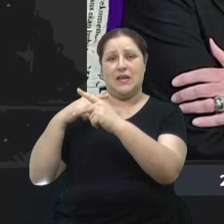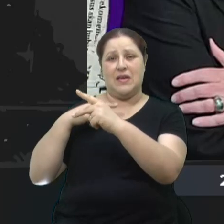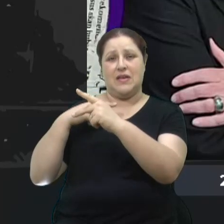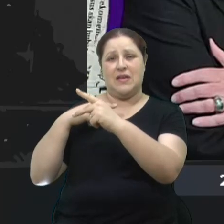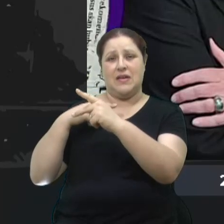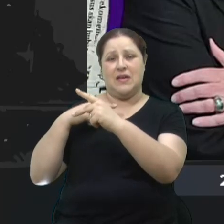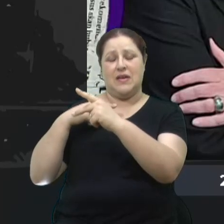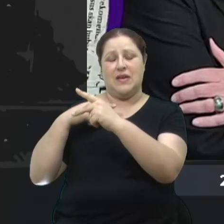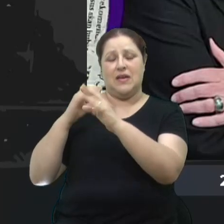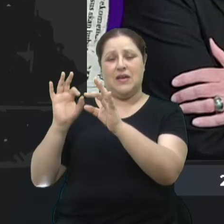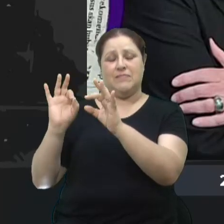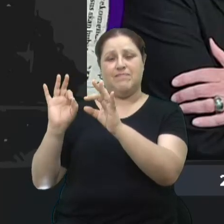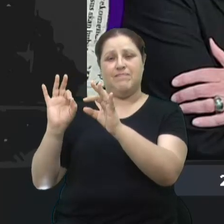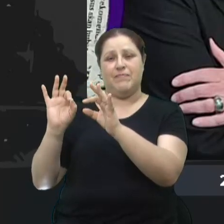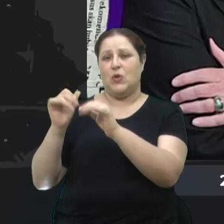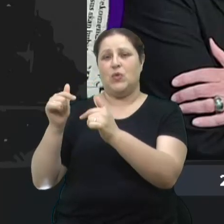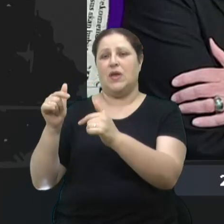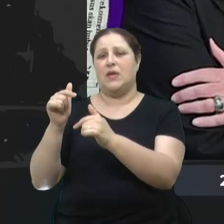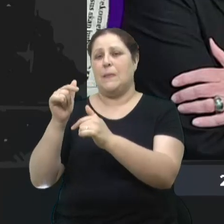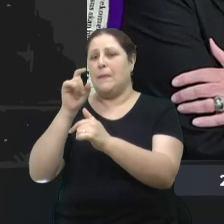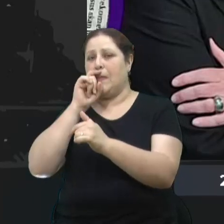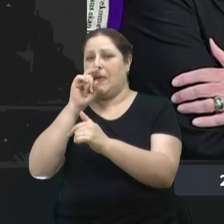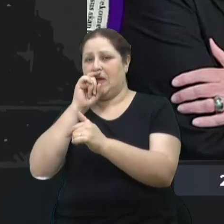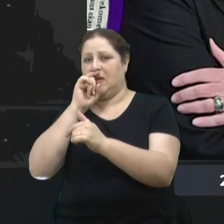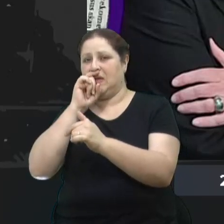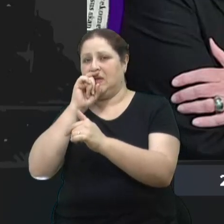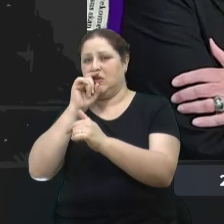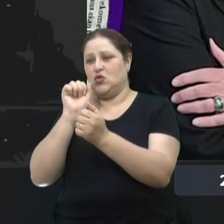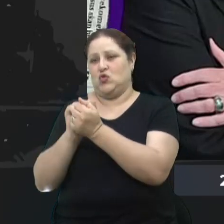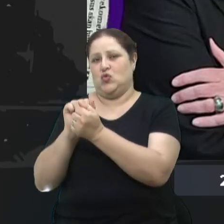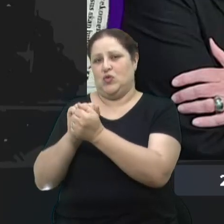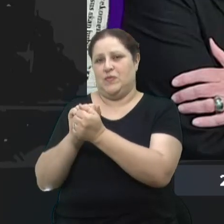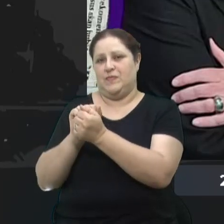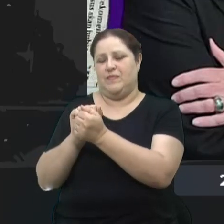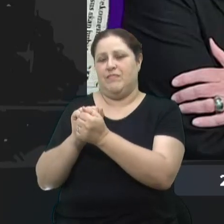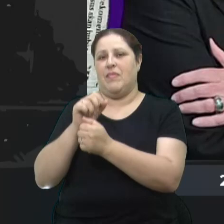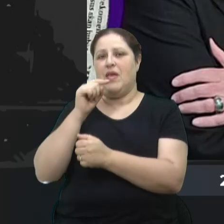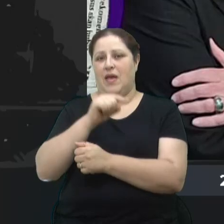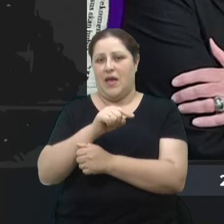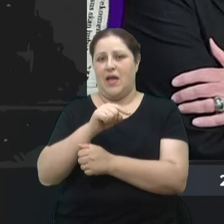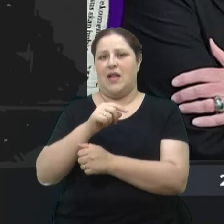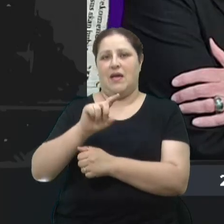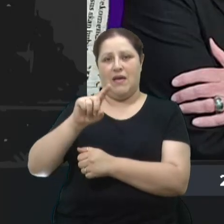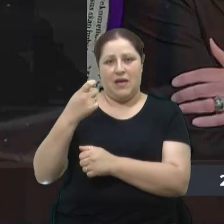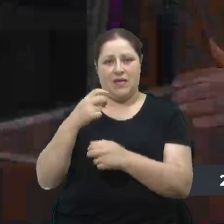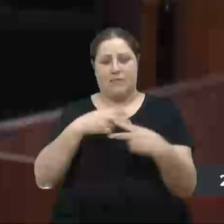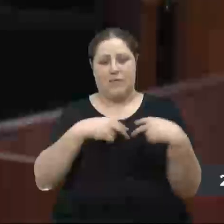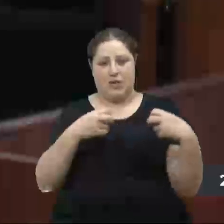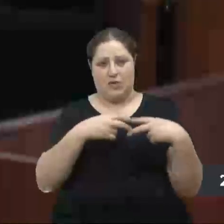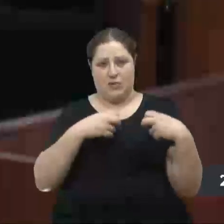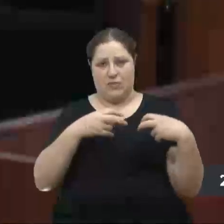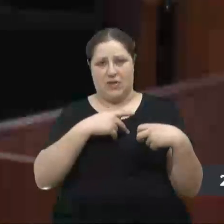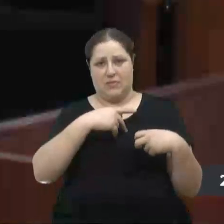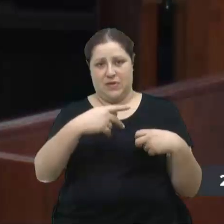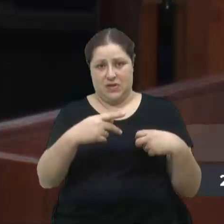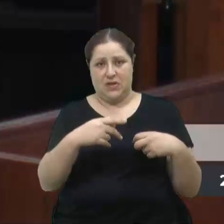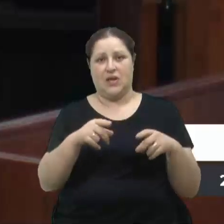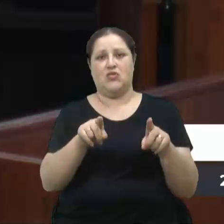mesmo ano, entrou para a lista das 100 pessoas mais influentes do mundo.